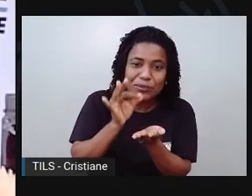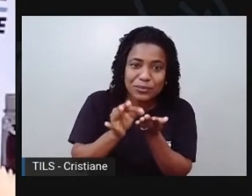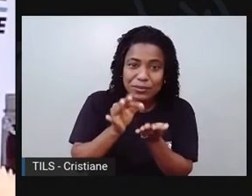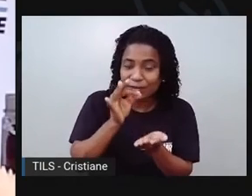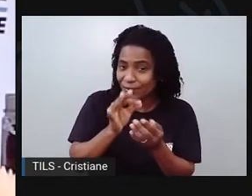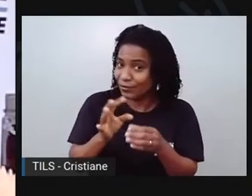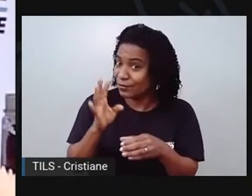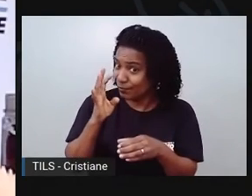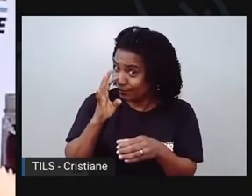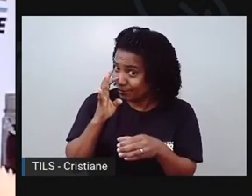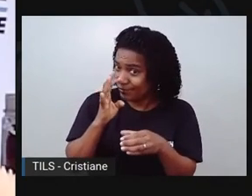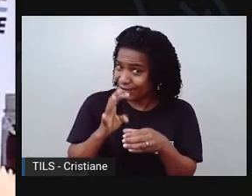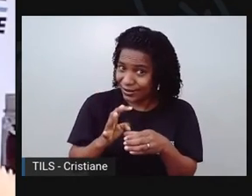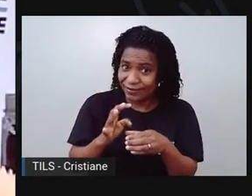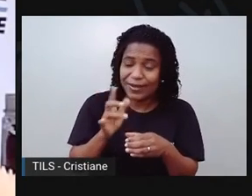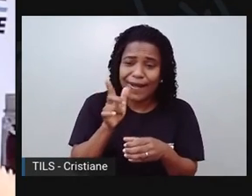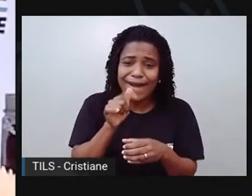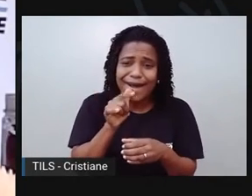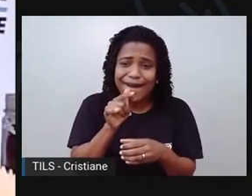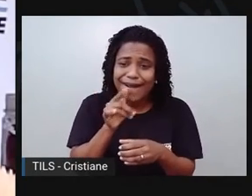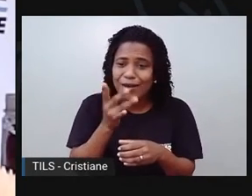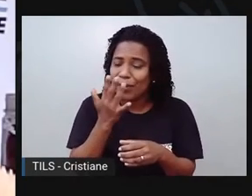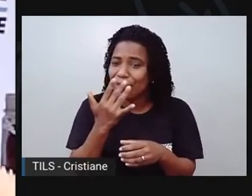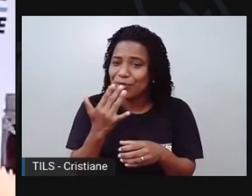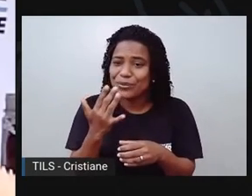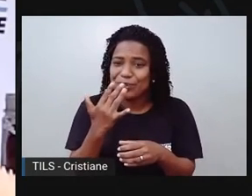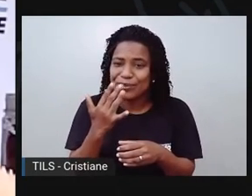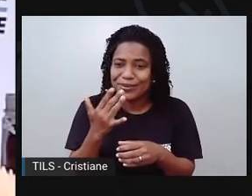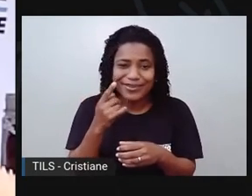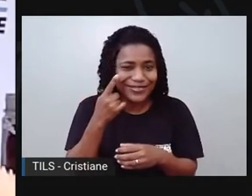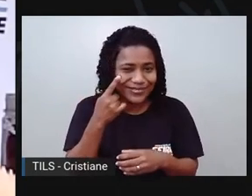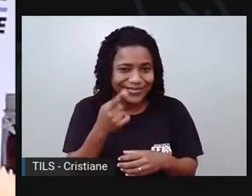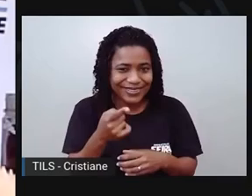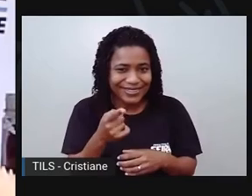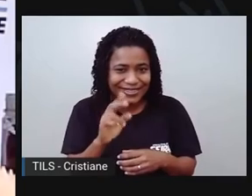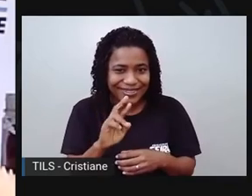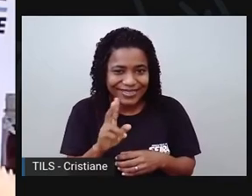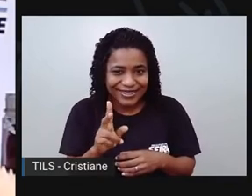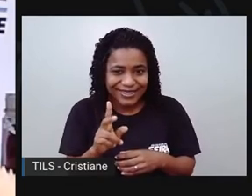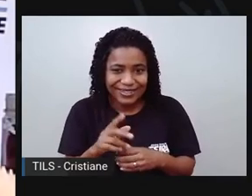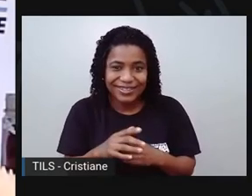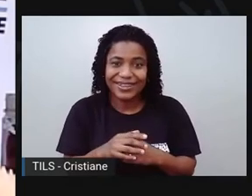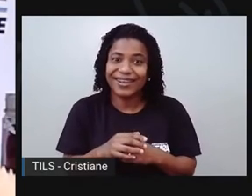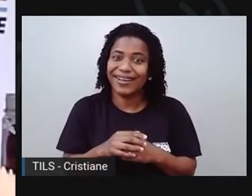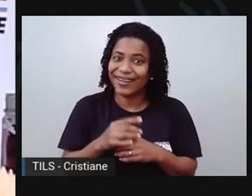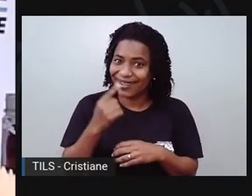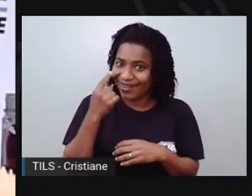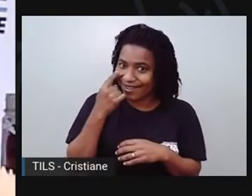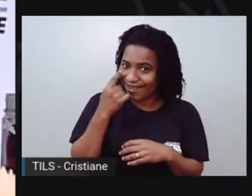atenção, porque a cor da água ficou diferente. Olha só que cor que ficou.